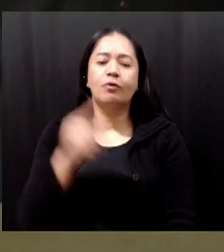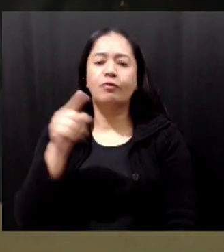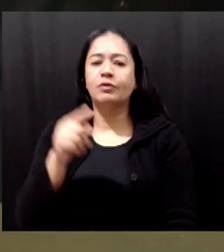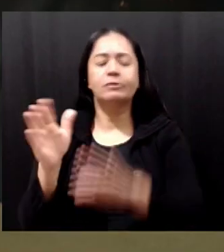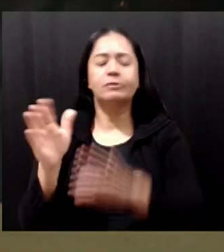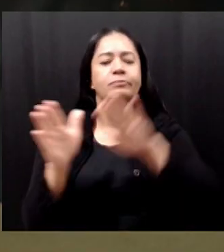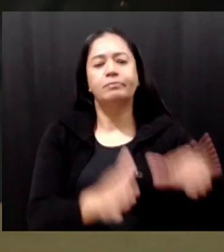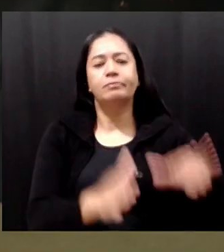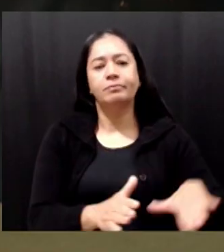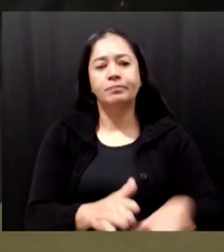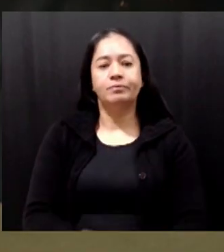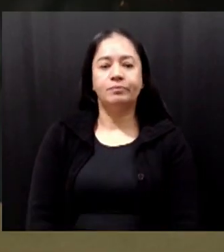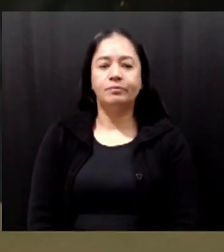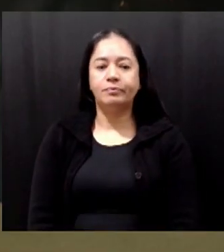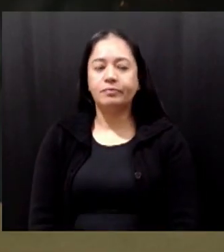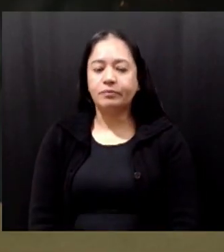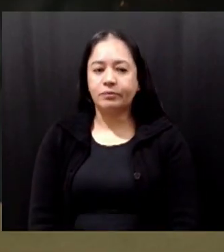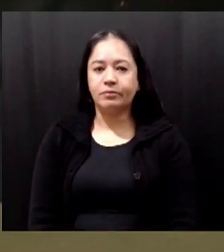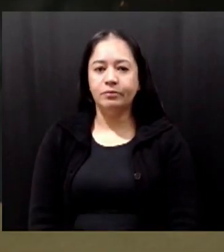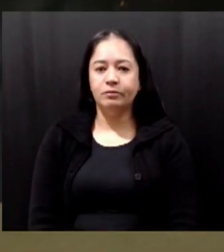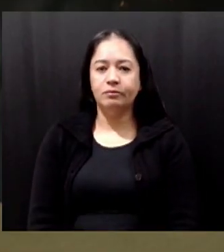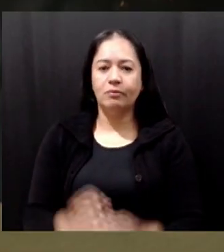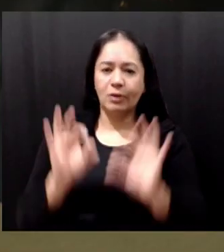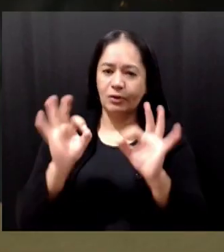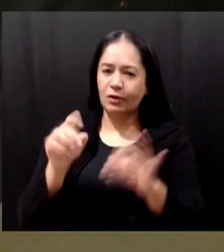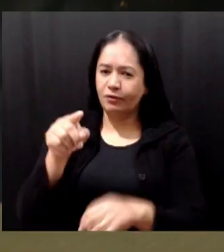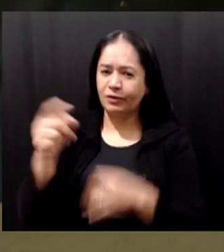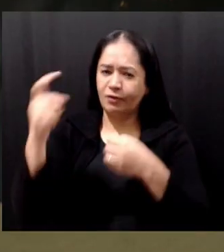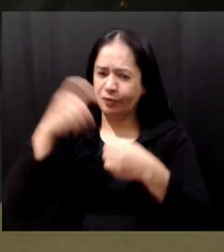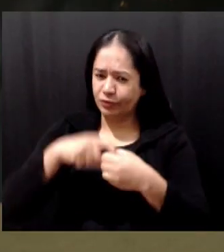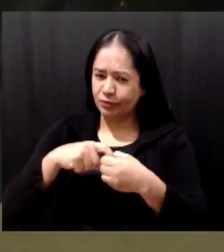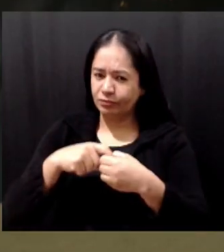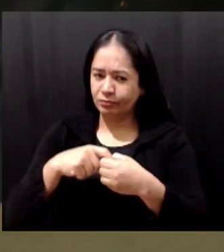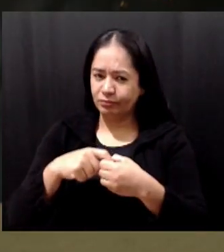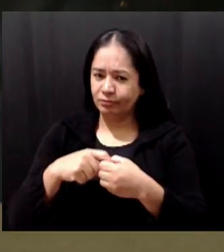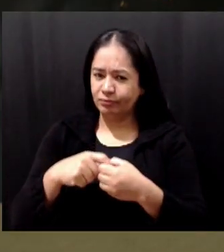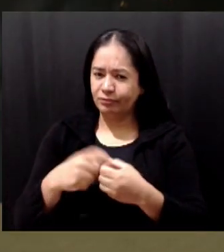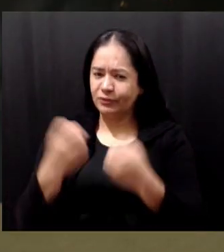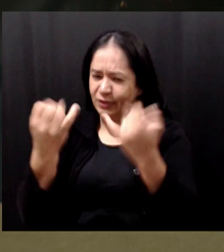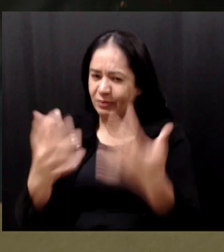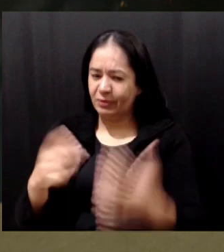Deu certo? Você voltou? Conta pra gente a sua experiência.